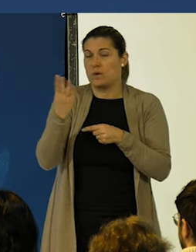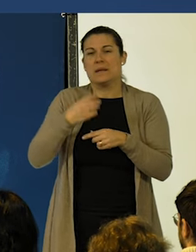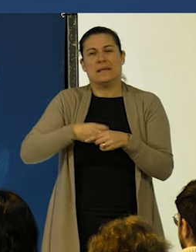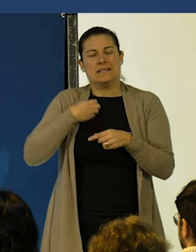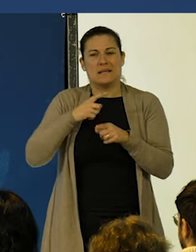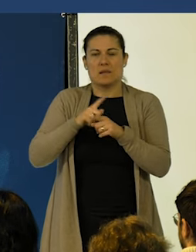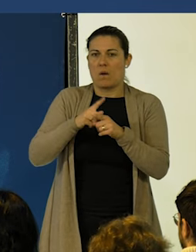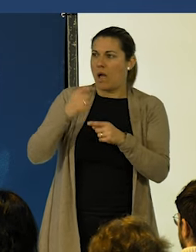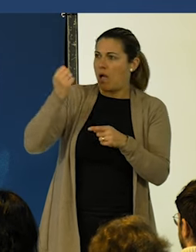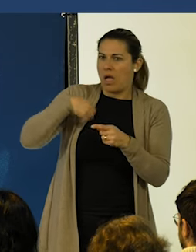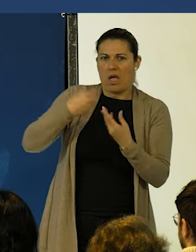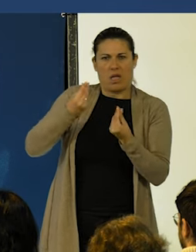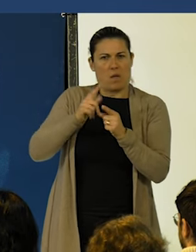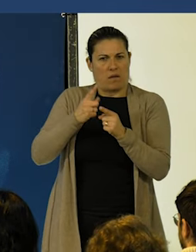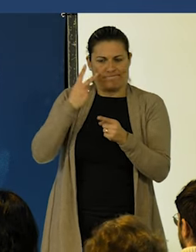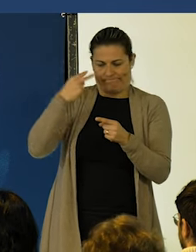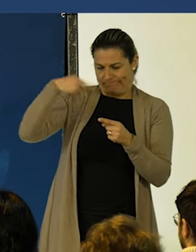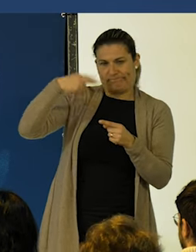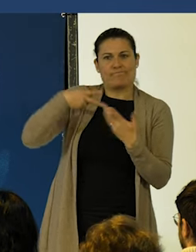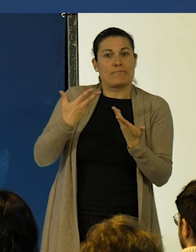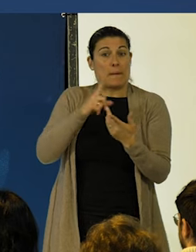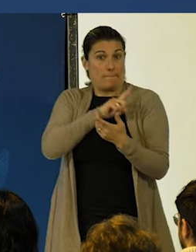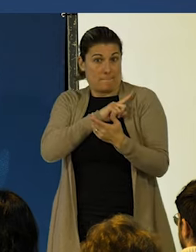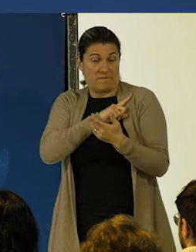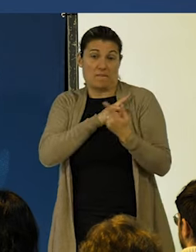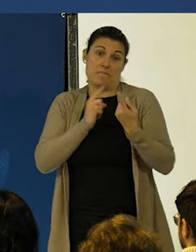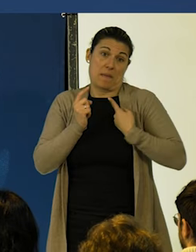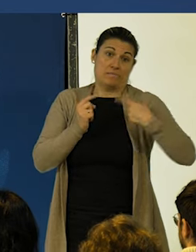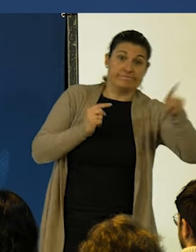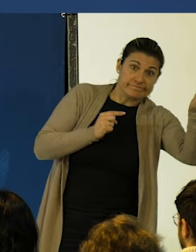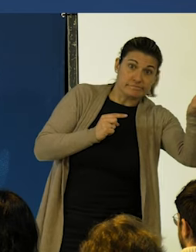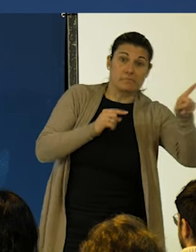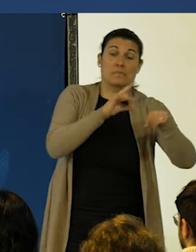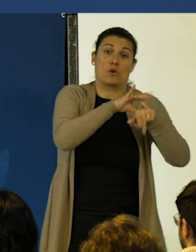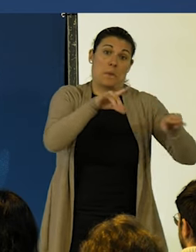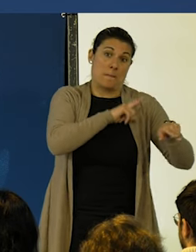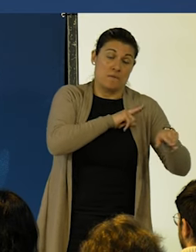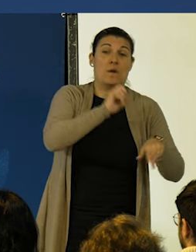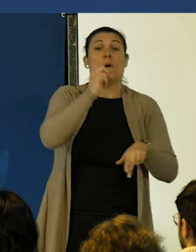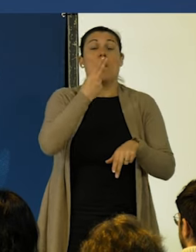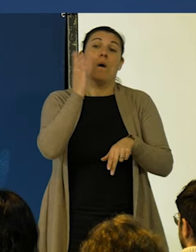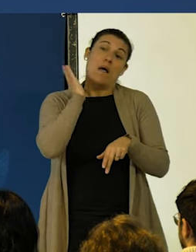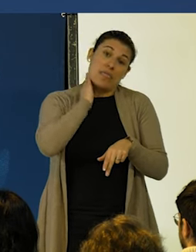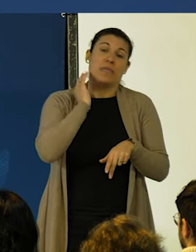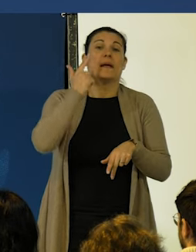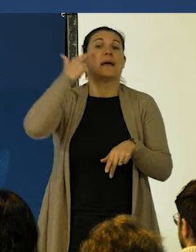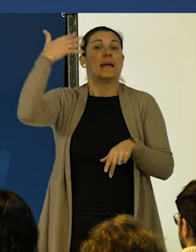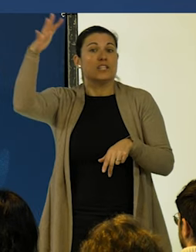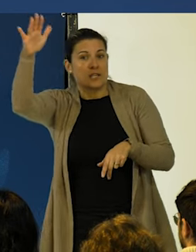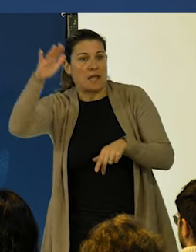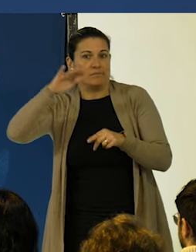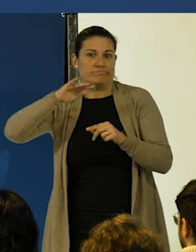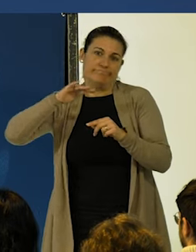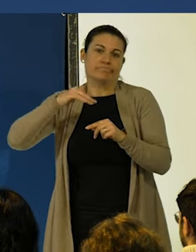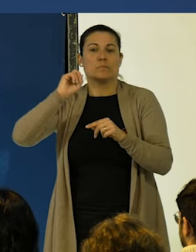humilhação e das dificuldades a que estão sujeitas, o privado é a solução ou, mais uma vez, o recurso ao estrangeiro ou a